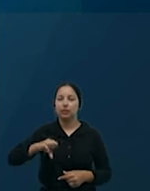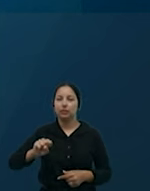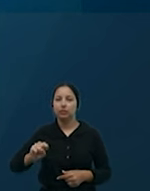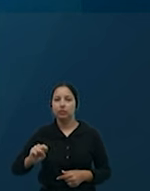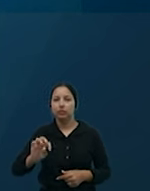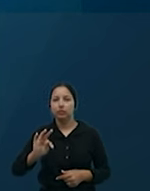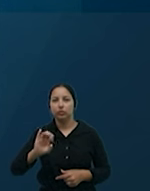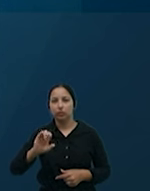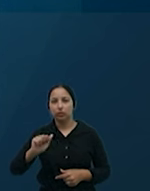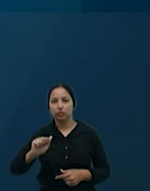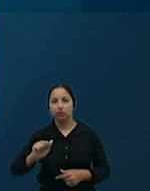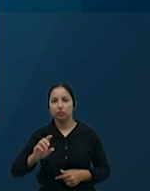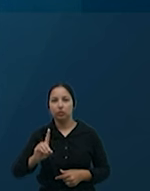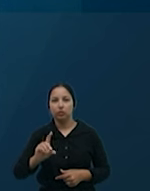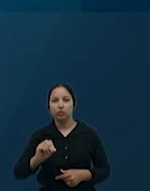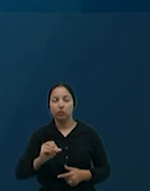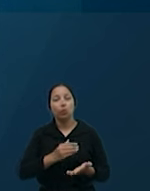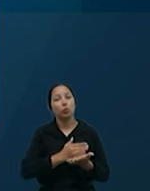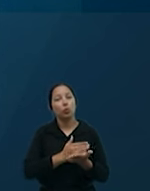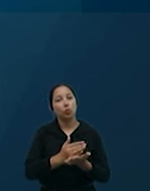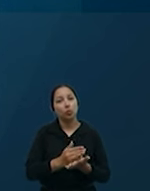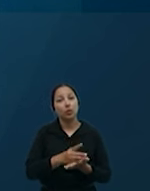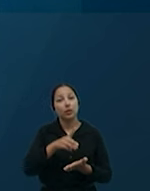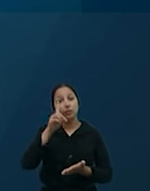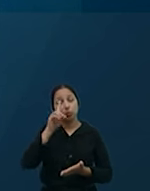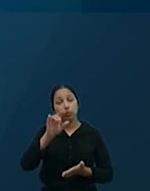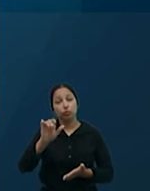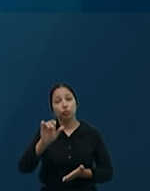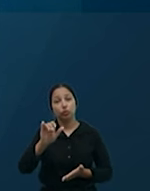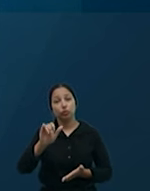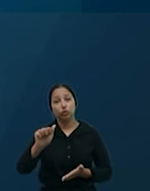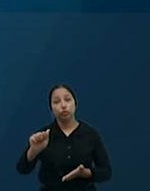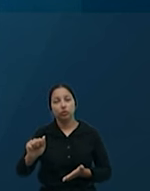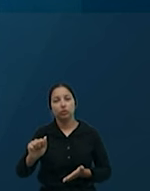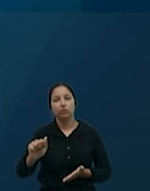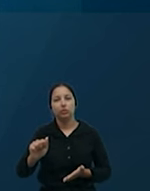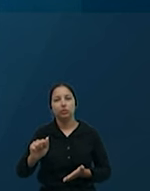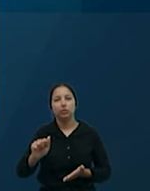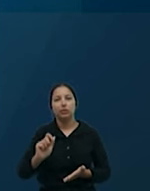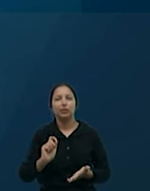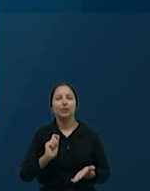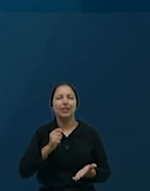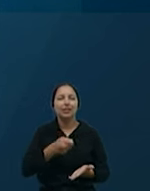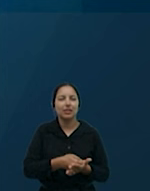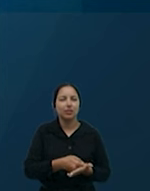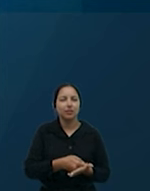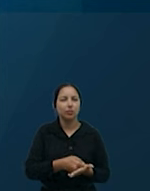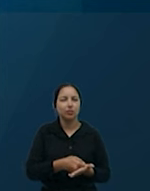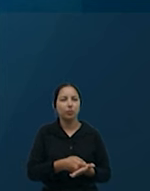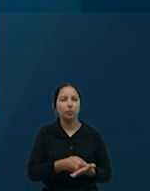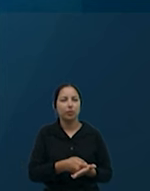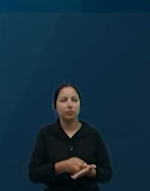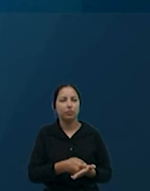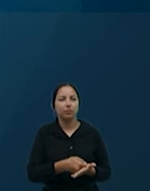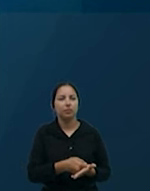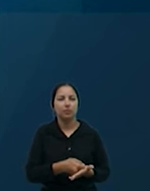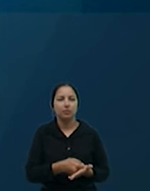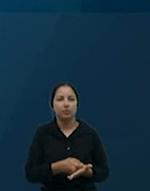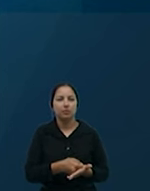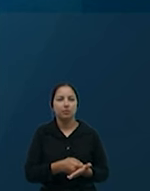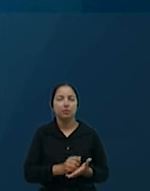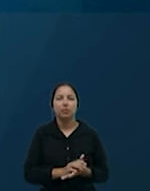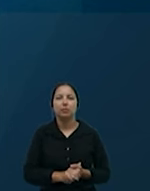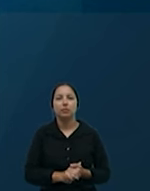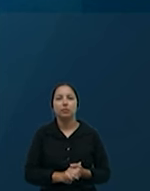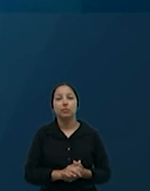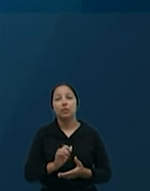da fixação definitiva da indenização, tanto nos casos na fase de conhecimento, quanto nos casos na fase